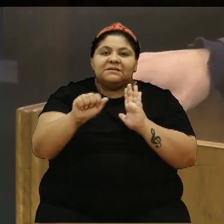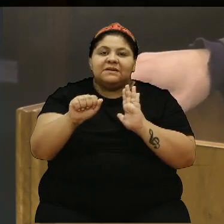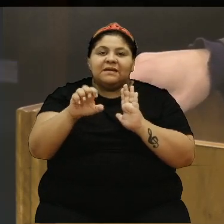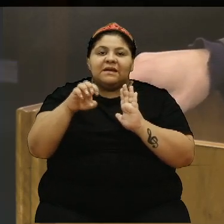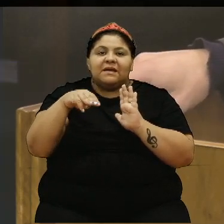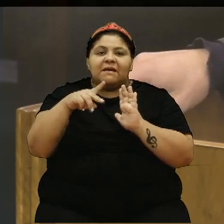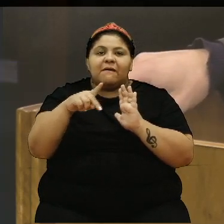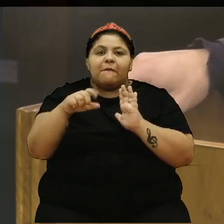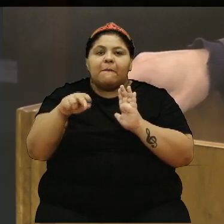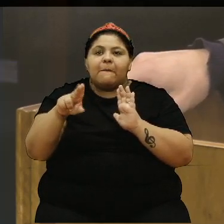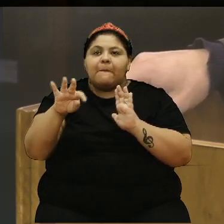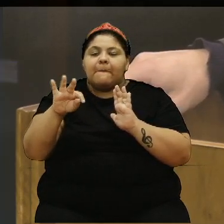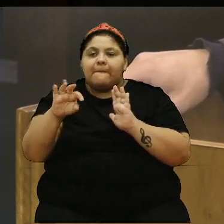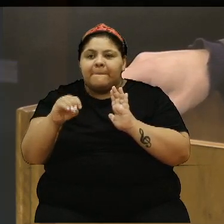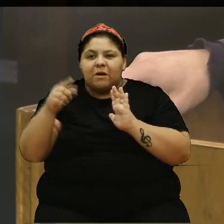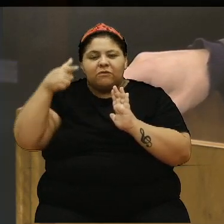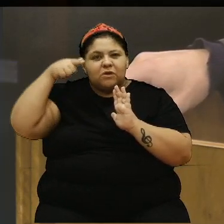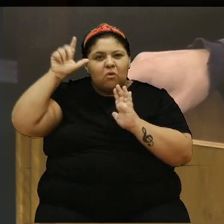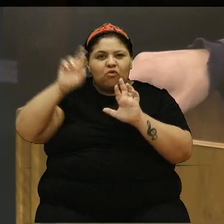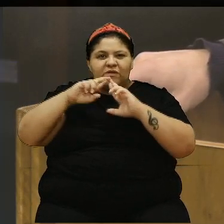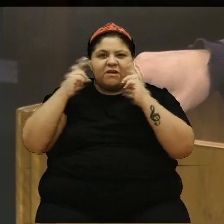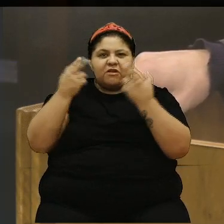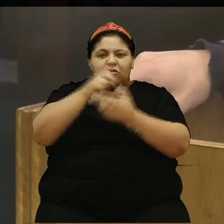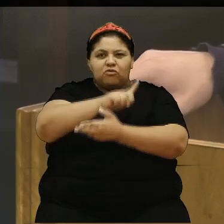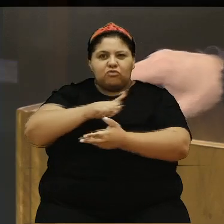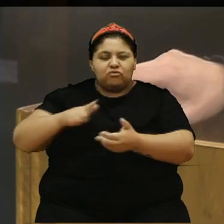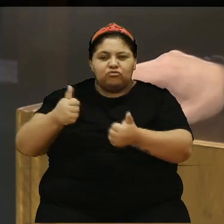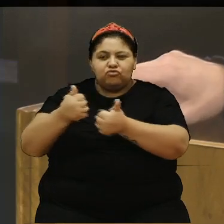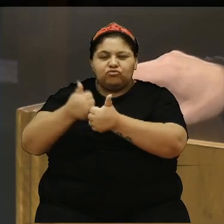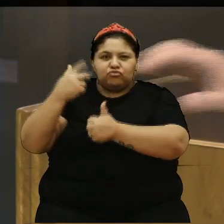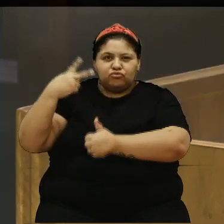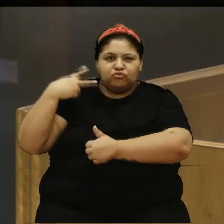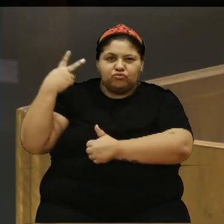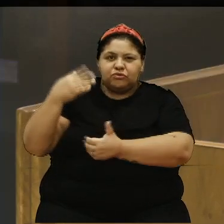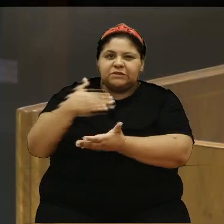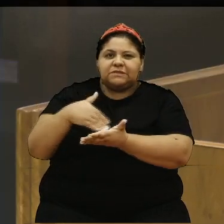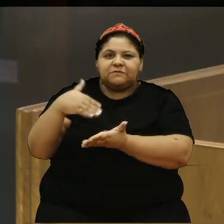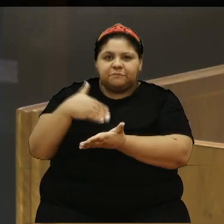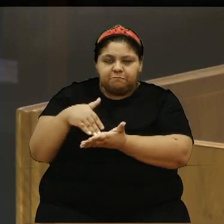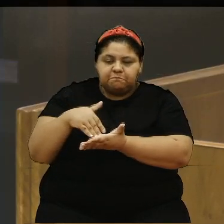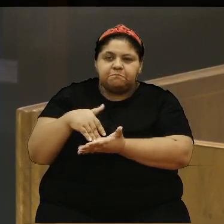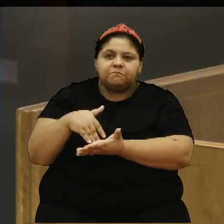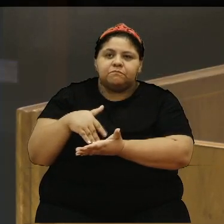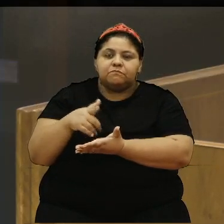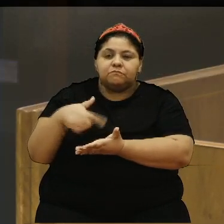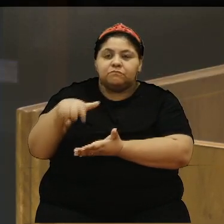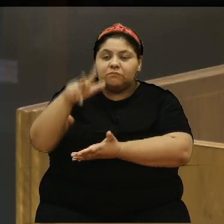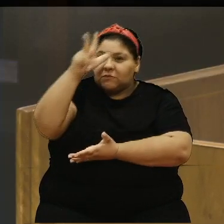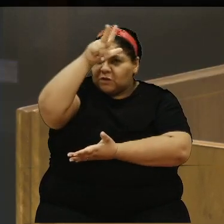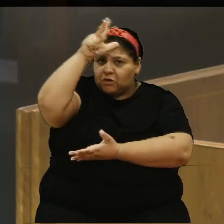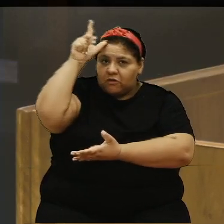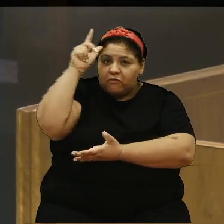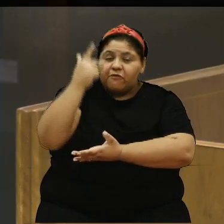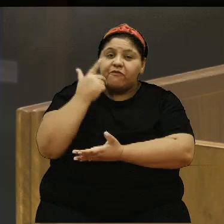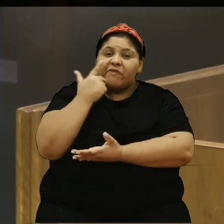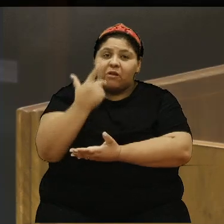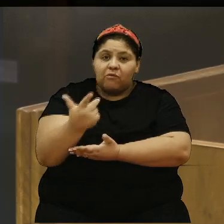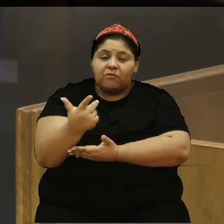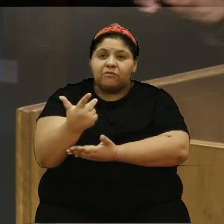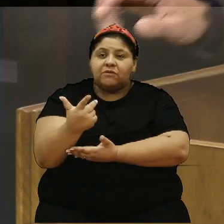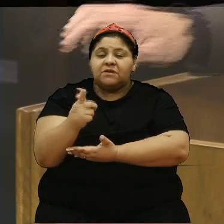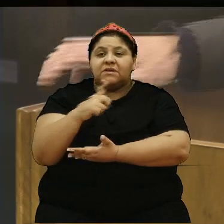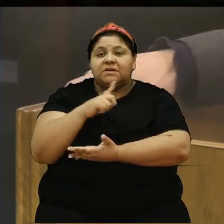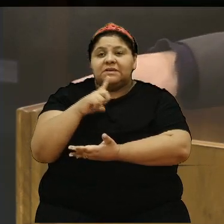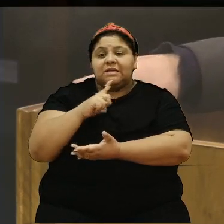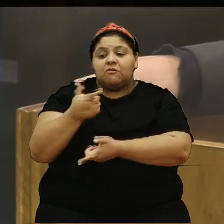onde que ontem, na reunião de governo, juntamente com os vereadores e secretários, onde que o prefeito citou que existe